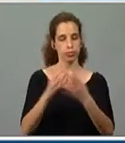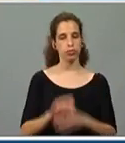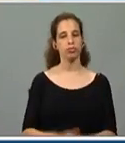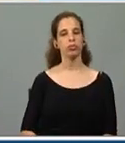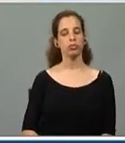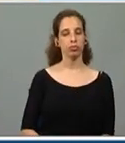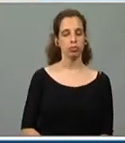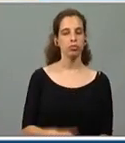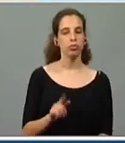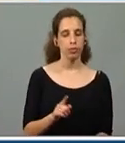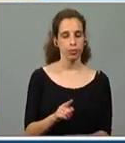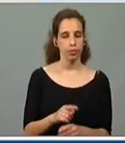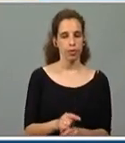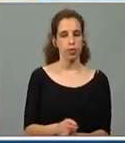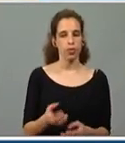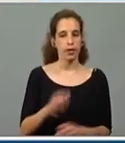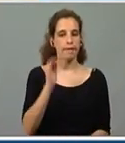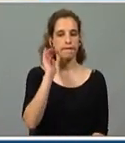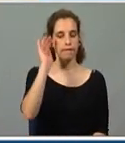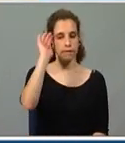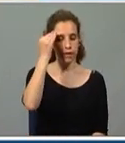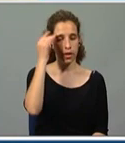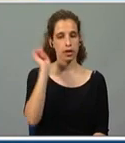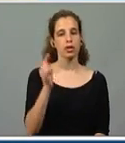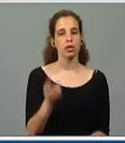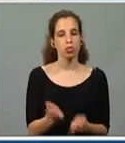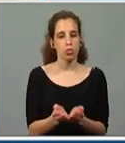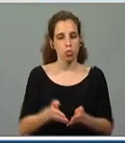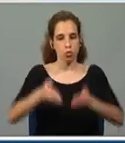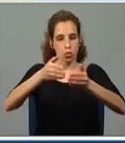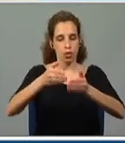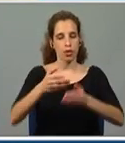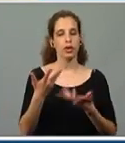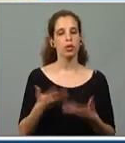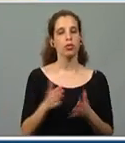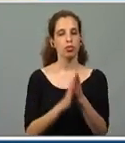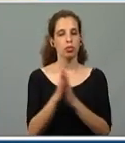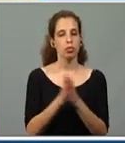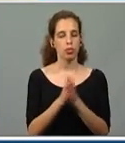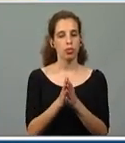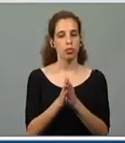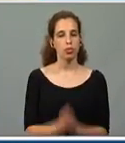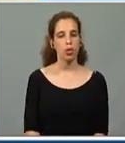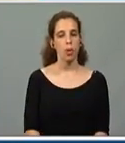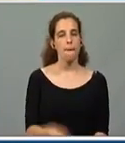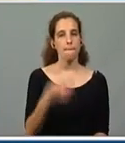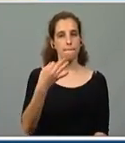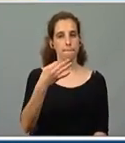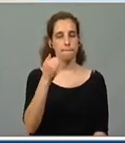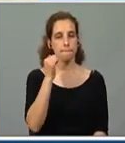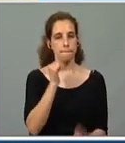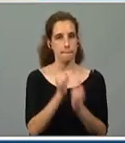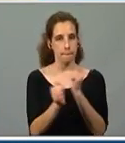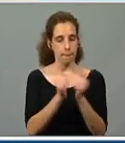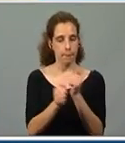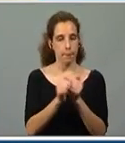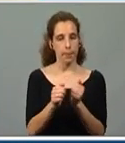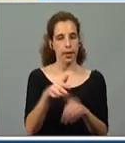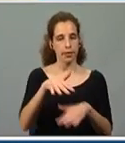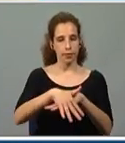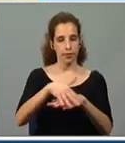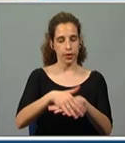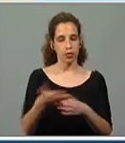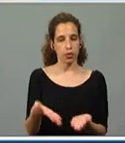onde colocamos um funil de vidro. Temos aqui um gobelet para recolha e vamos utilizar um papel de filtro. Vamos dobrar o papel de filtro